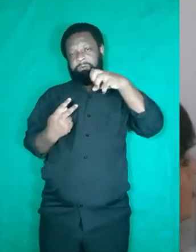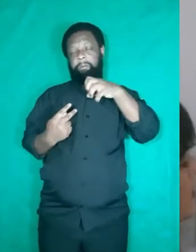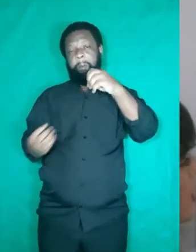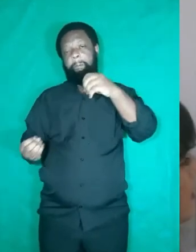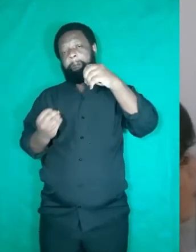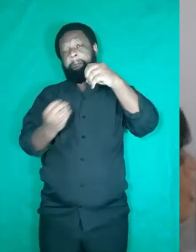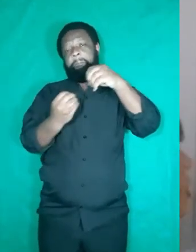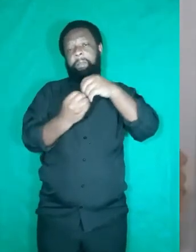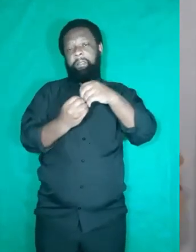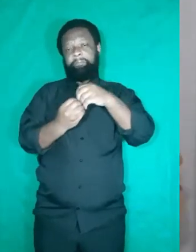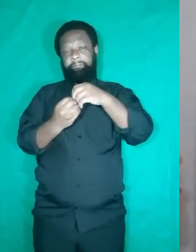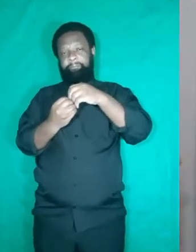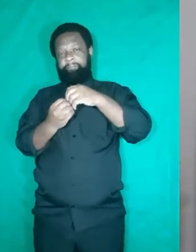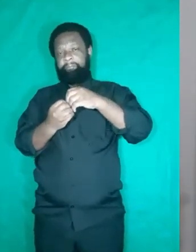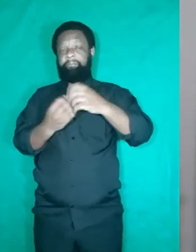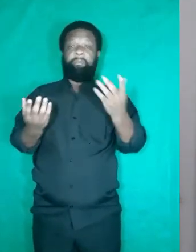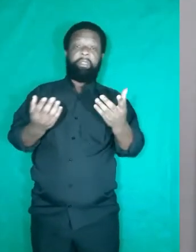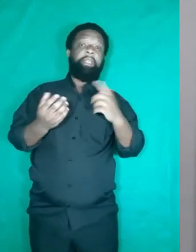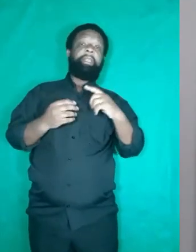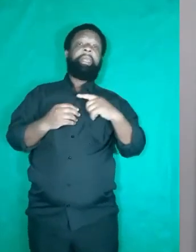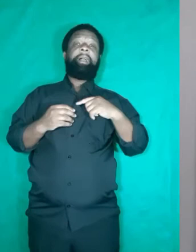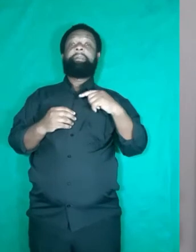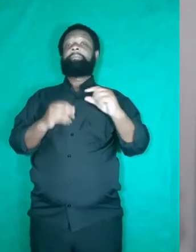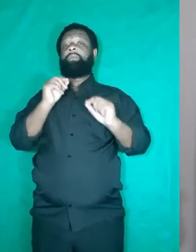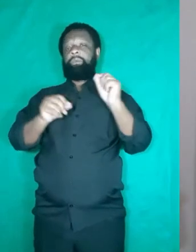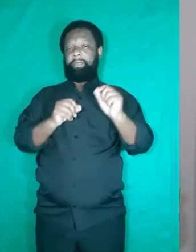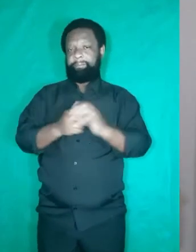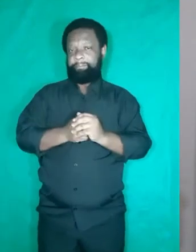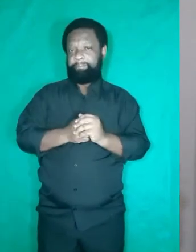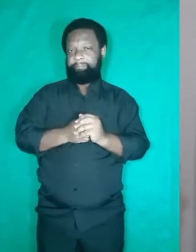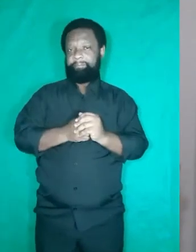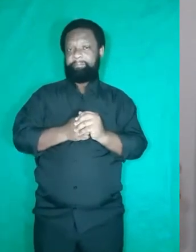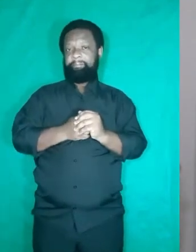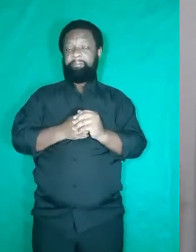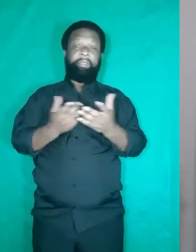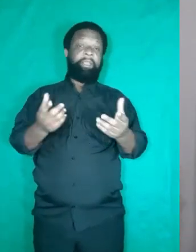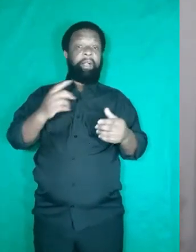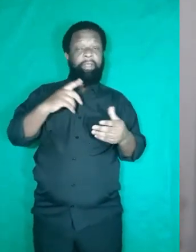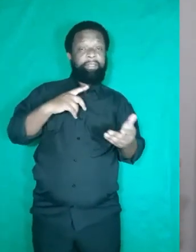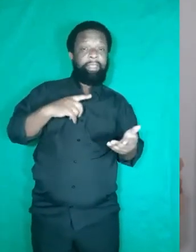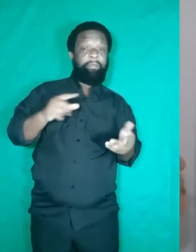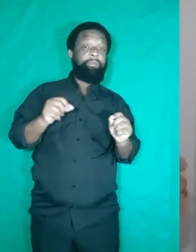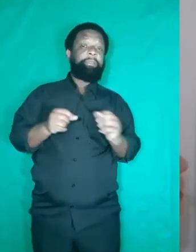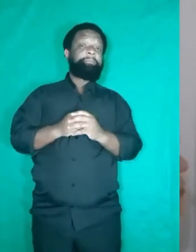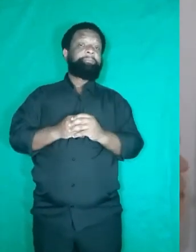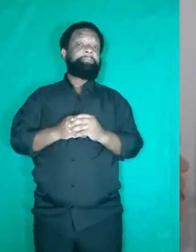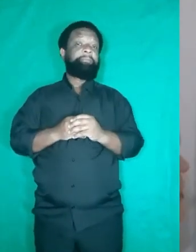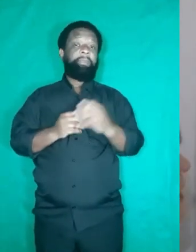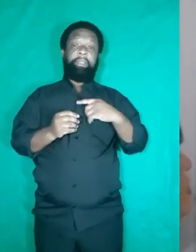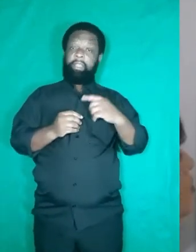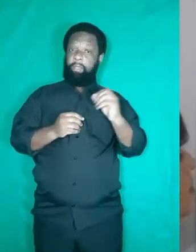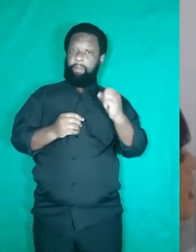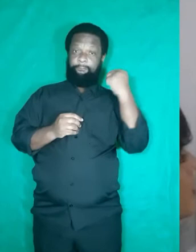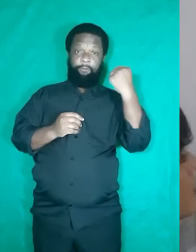se aproximam do oxigênio. E aí o que vai acontecer, pessoal, nesse caso? Nós teremos uma